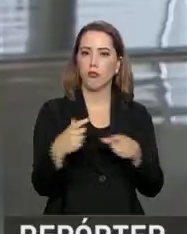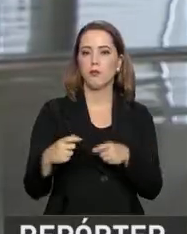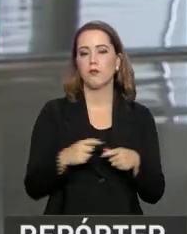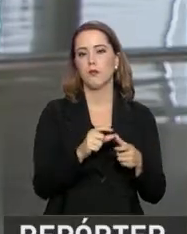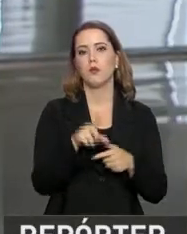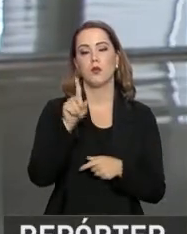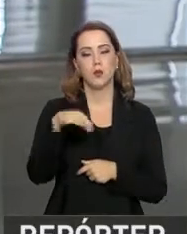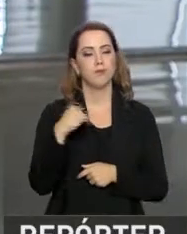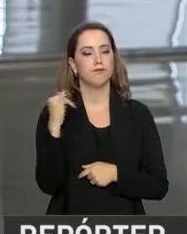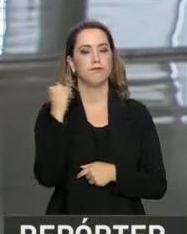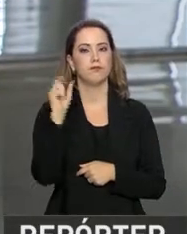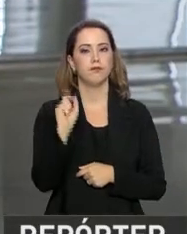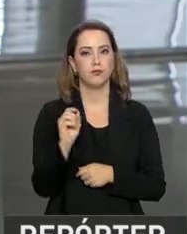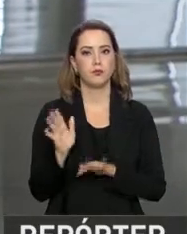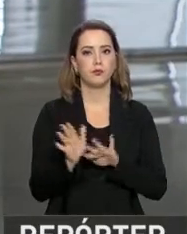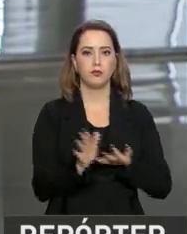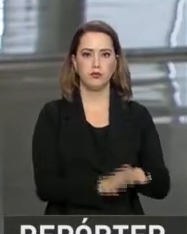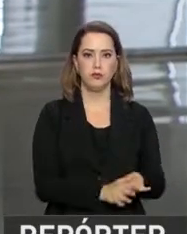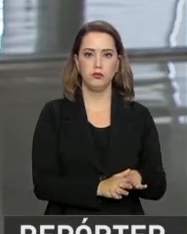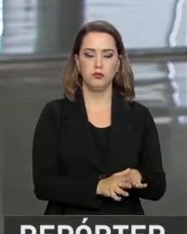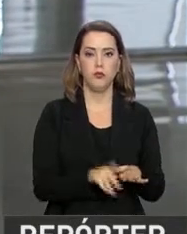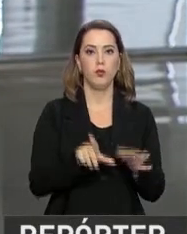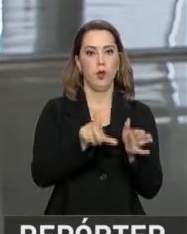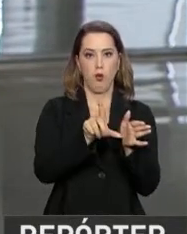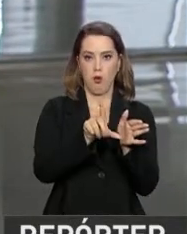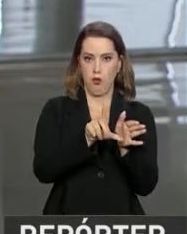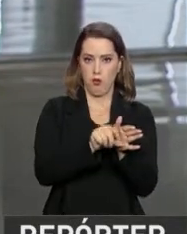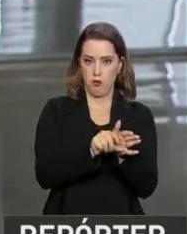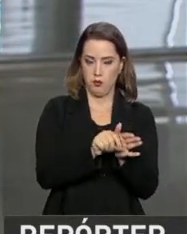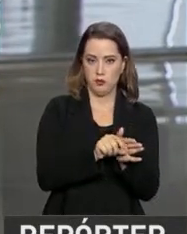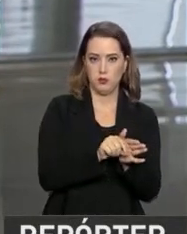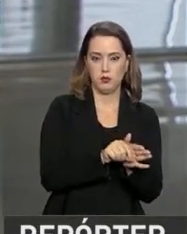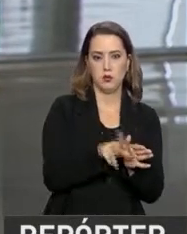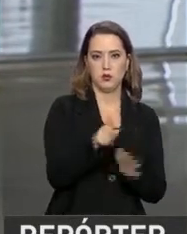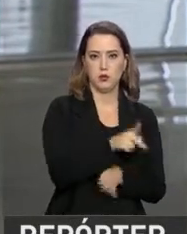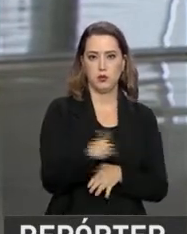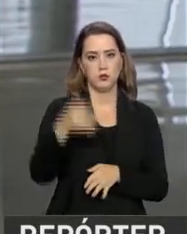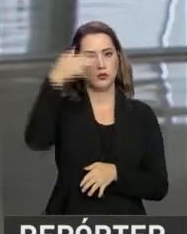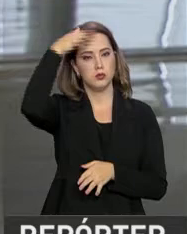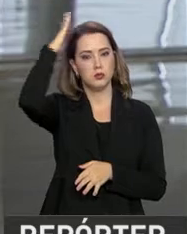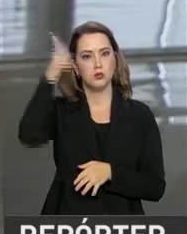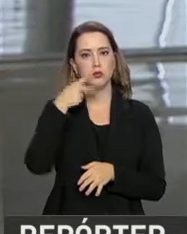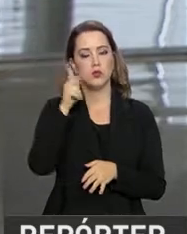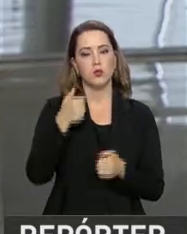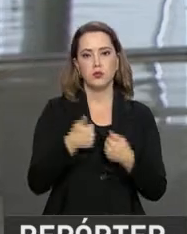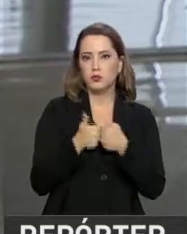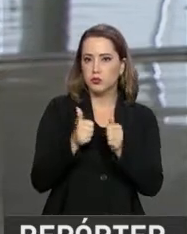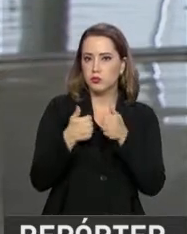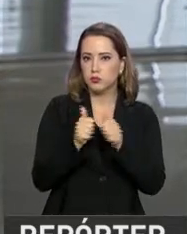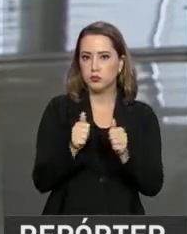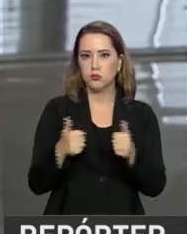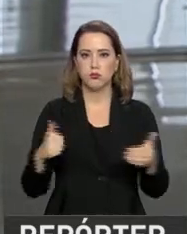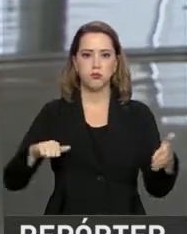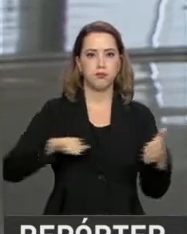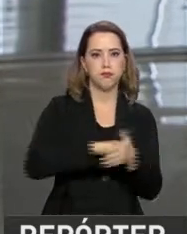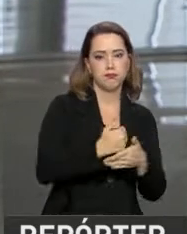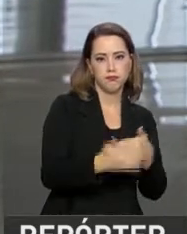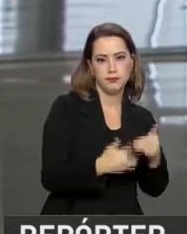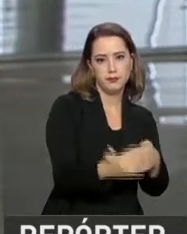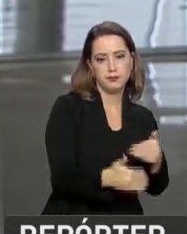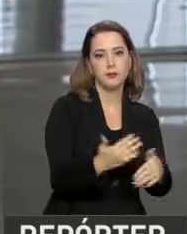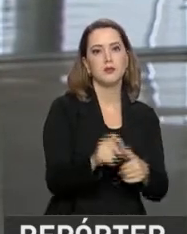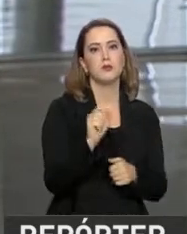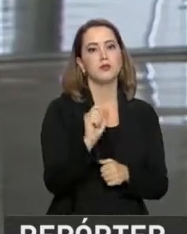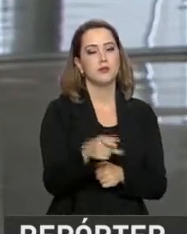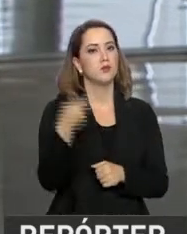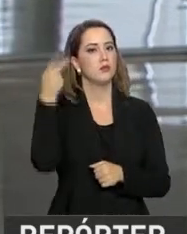importante. E pelas redes sociais, Michel Temer falou sobre o acidente com um ônibus que transportava estudantes na rodovia